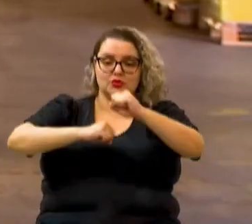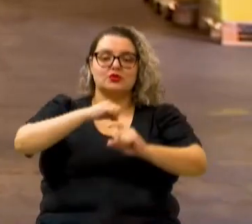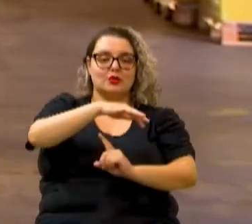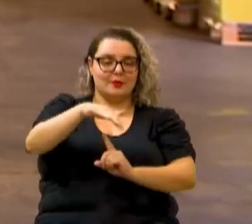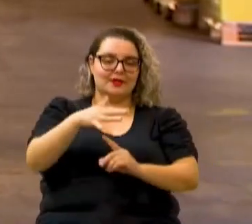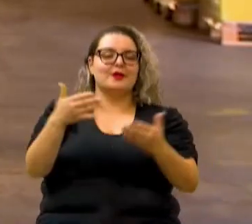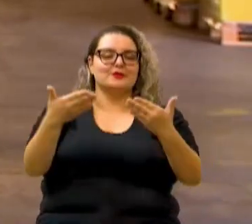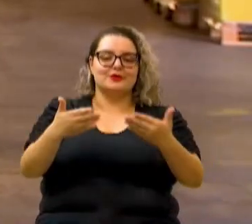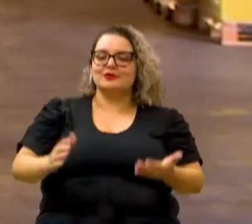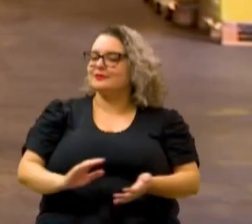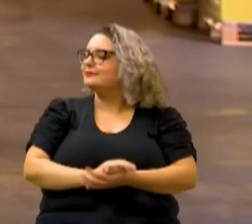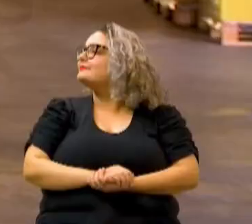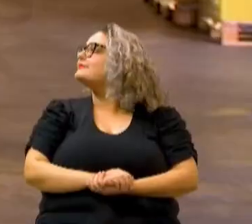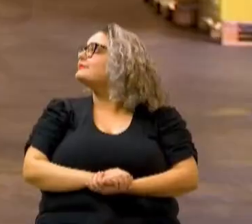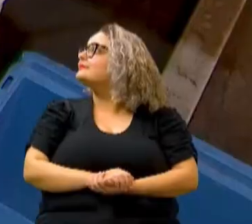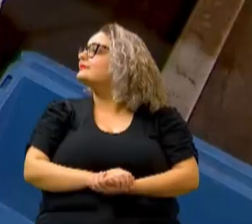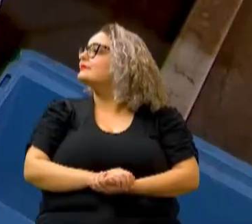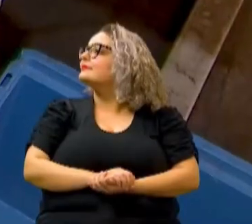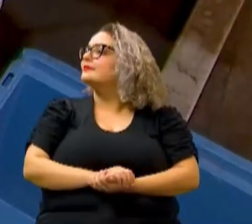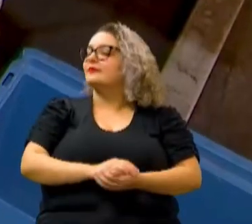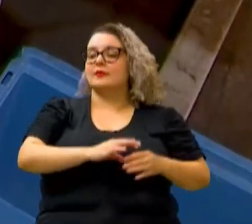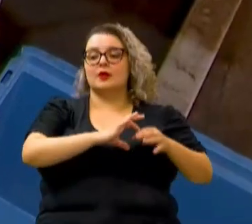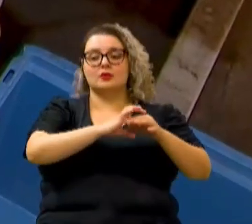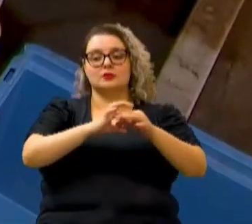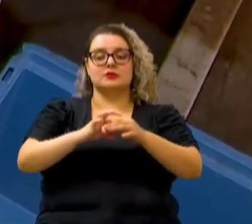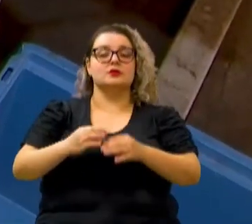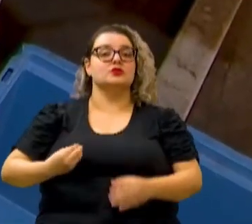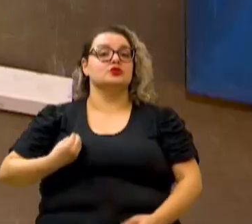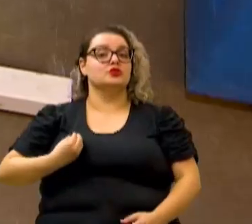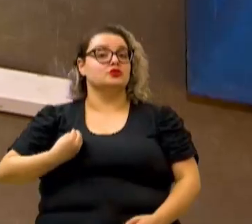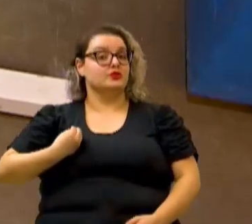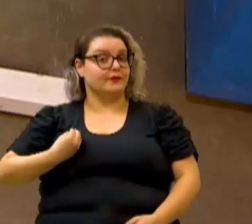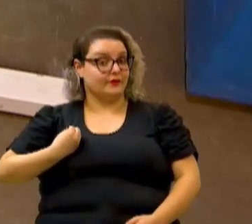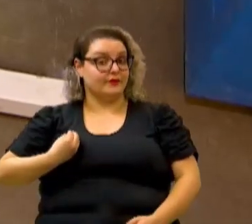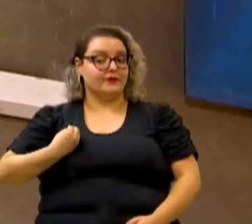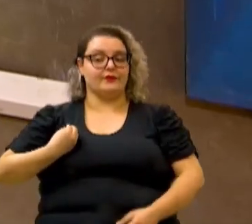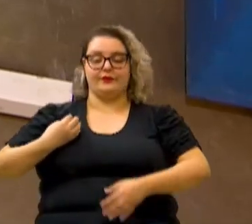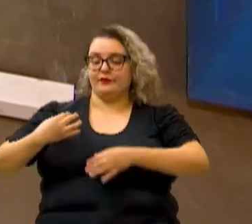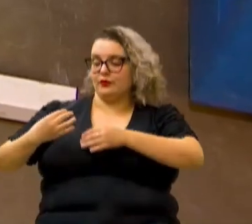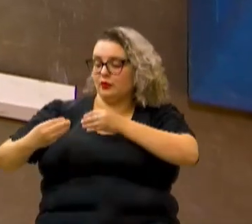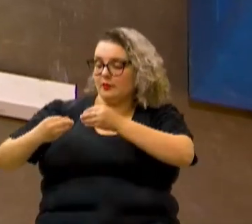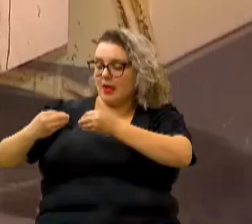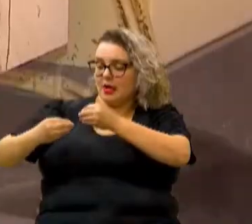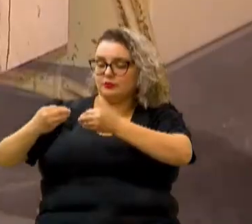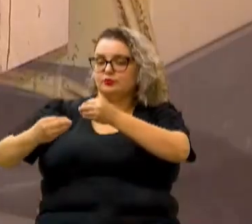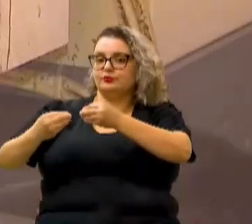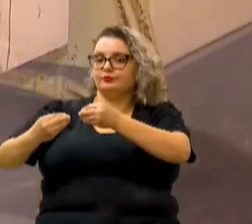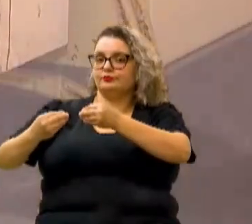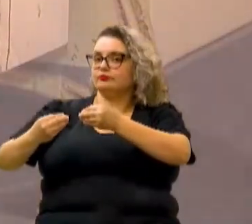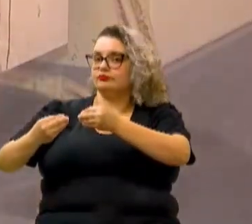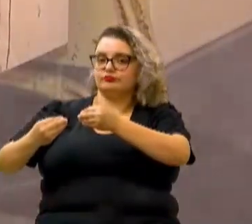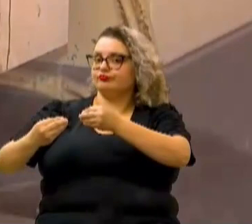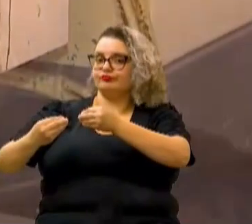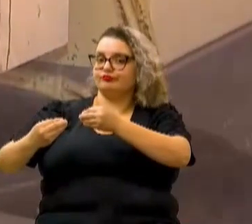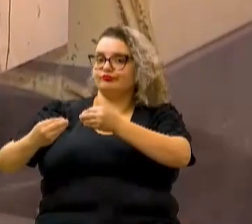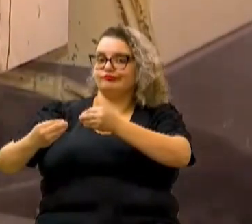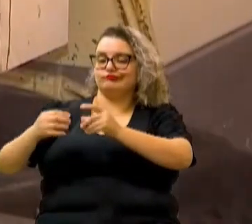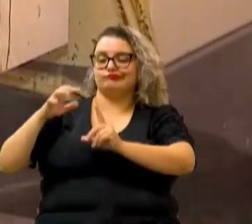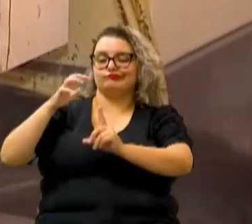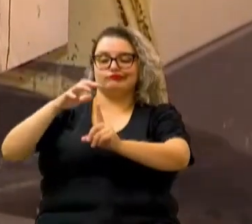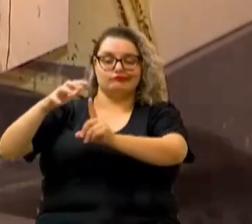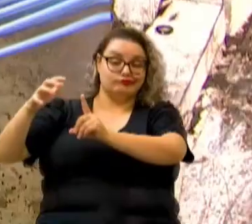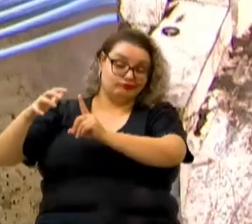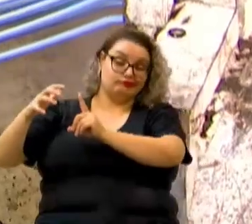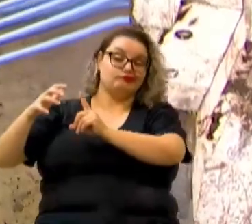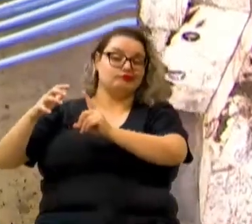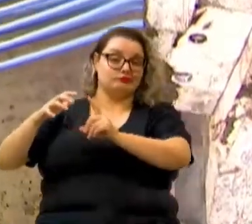vamos falar no Giro Ambiental de hoje. O atual ciclo de vida do plástico está longe de ser circular, o que leva a